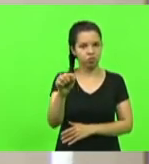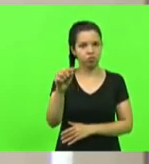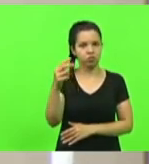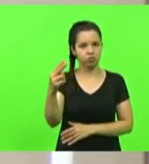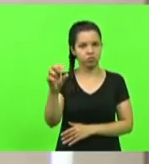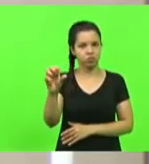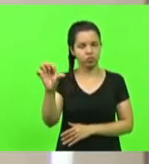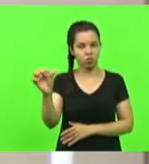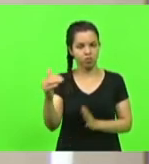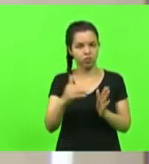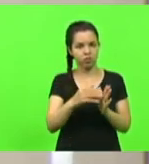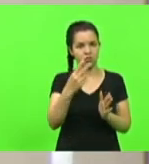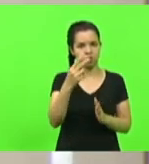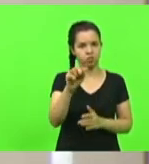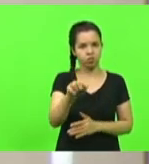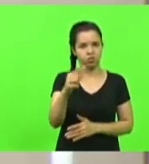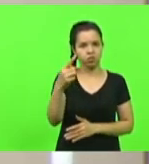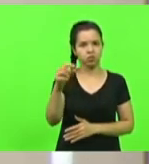.183.